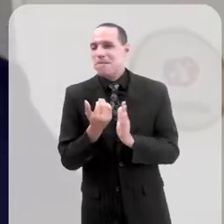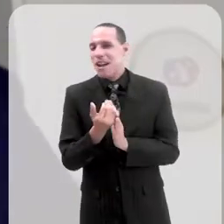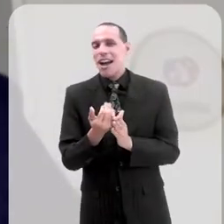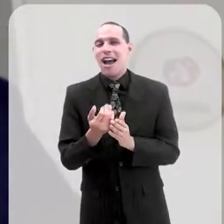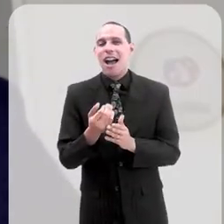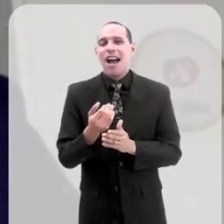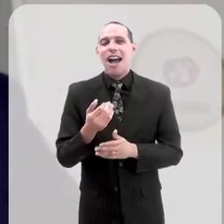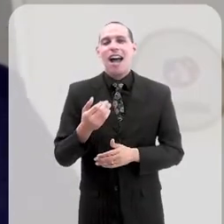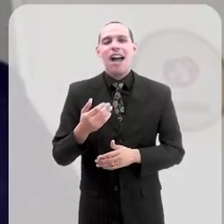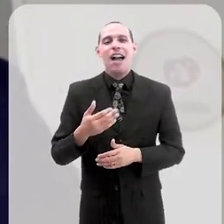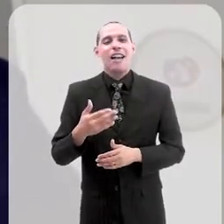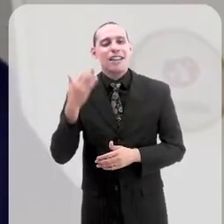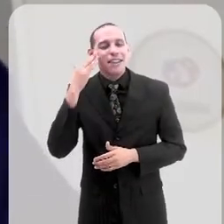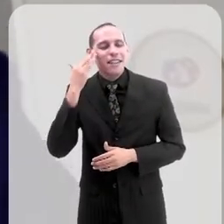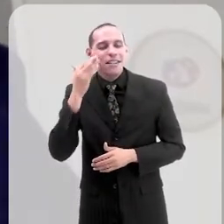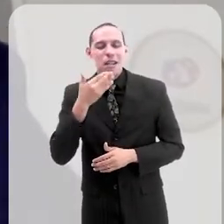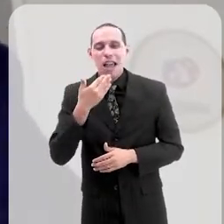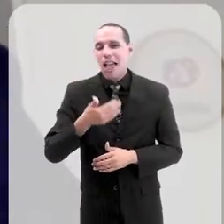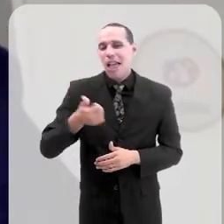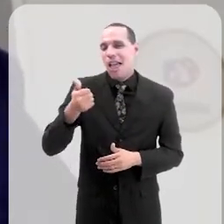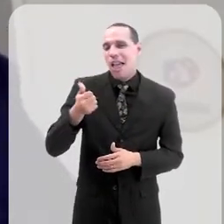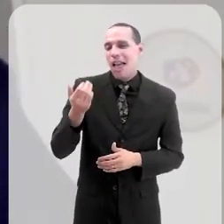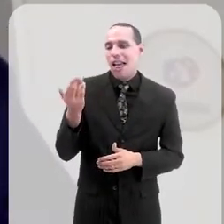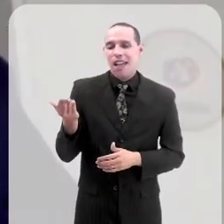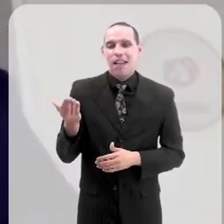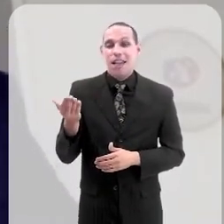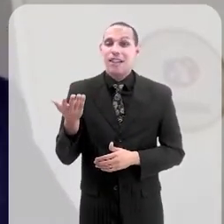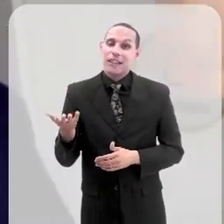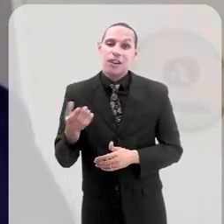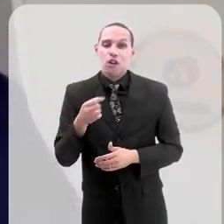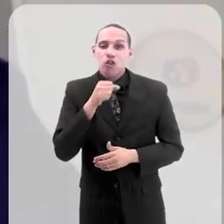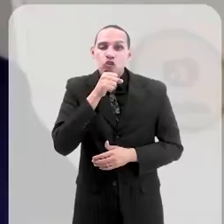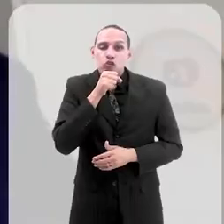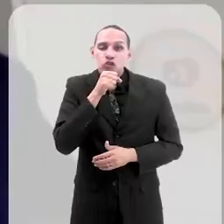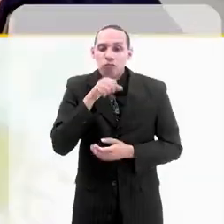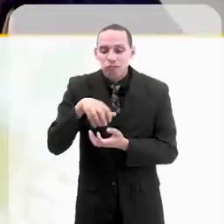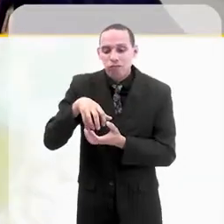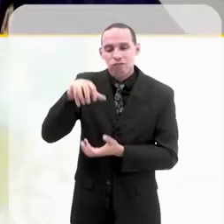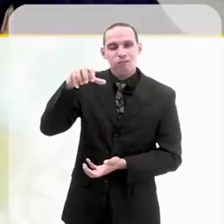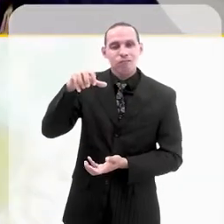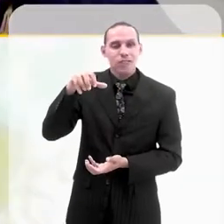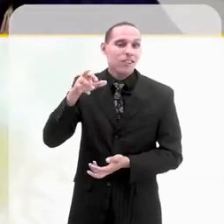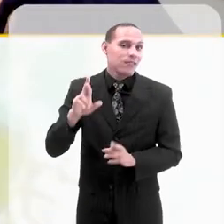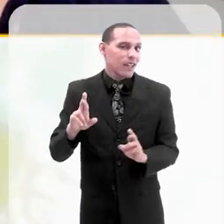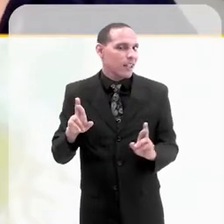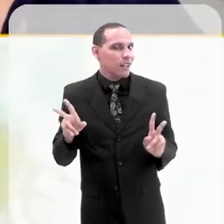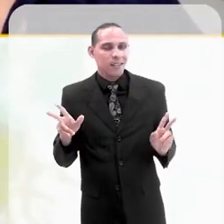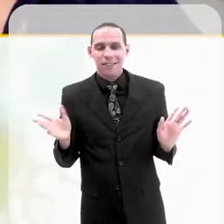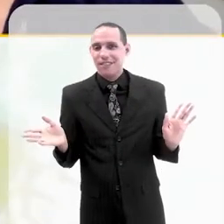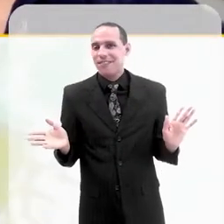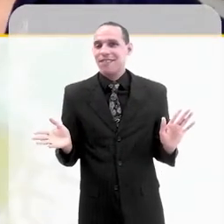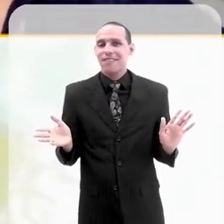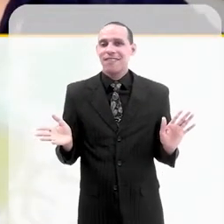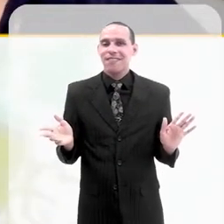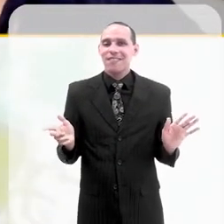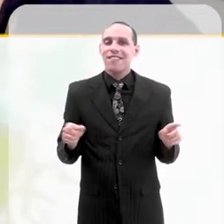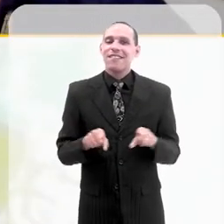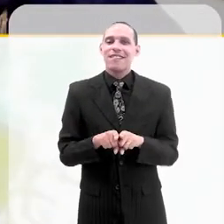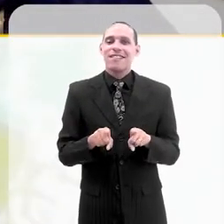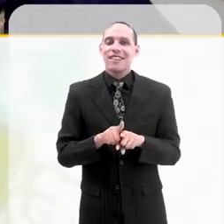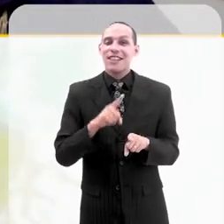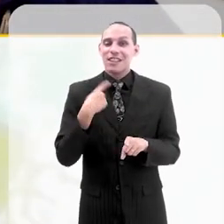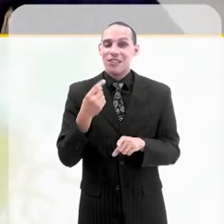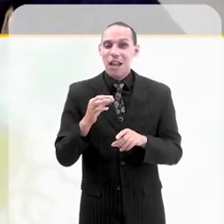compreensão diferenciada. Então, por exemplo, com um idoso, né? É outra condição também, a gente se preparar